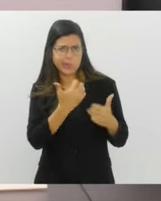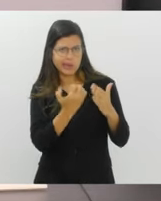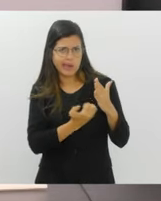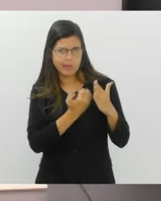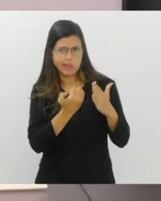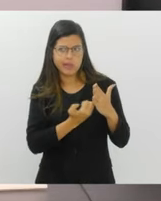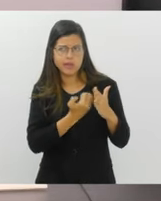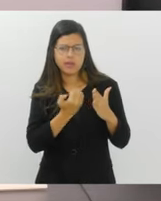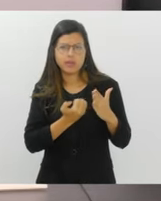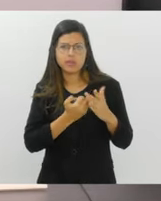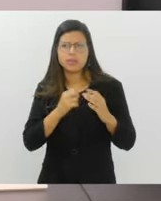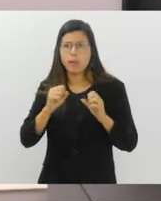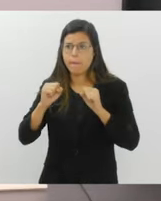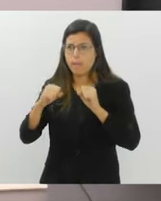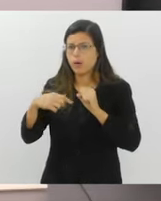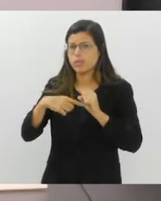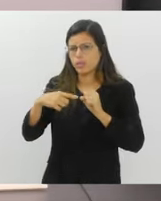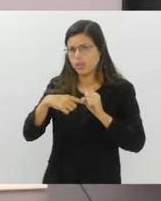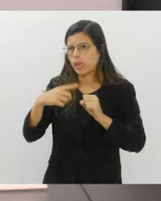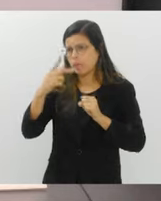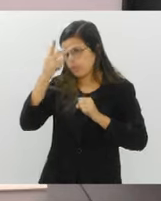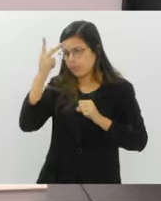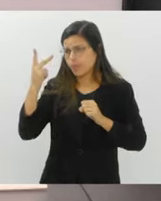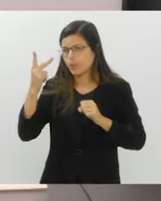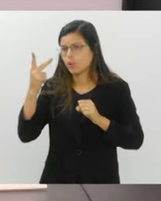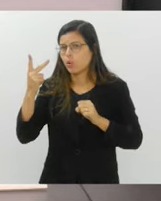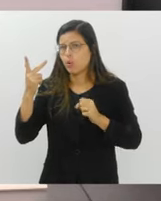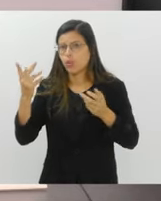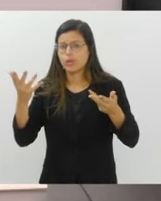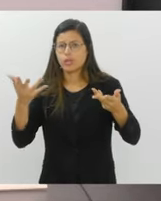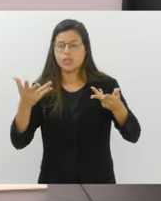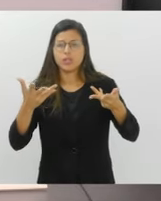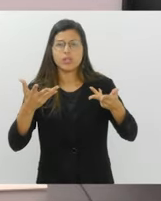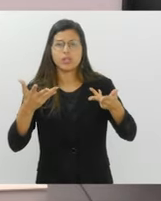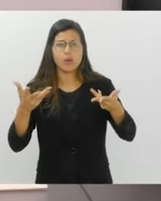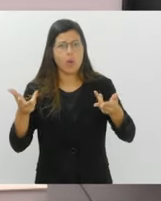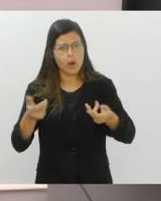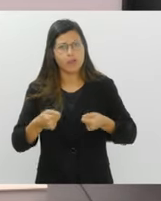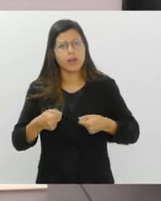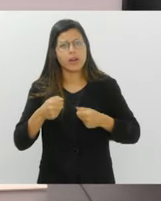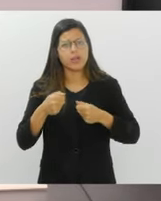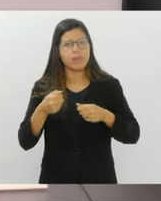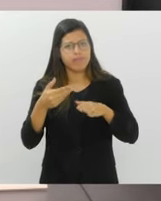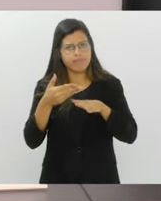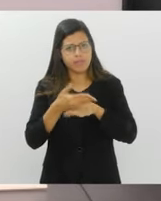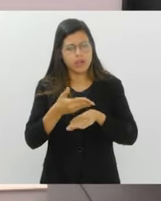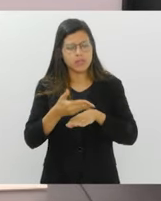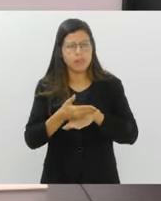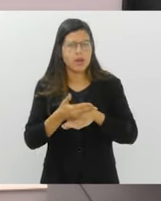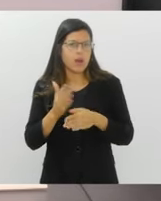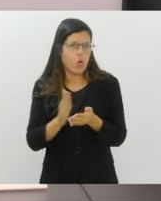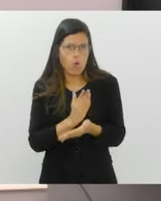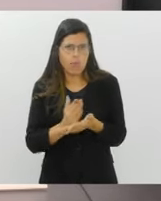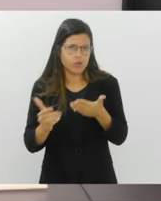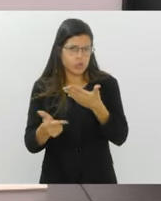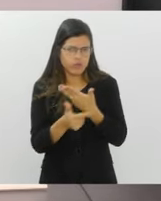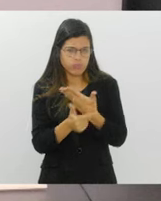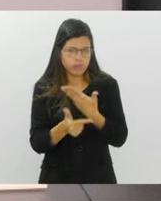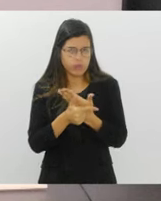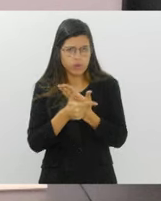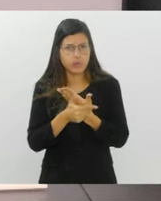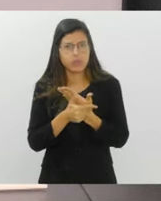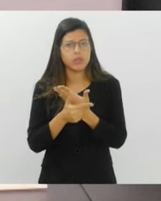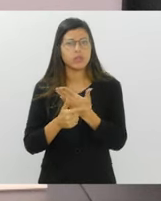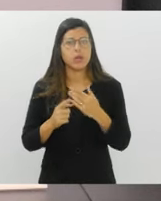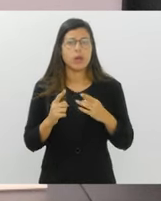quadros qualificados para fazer parte do processo. Então, eu suponho